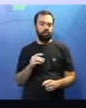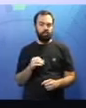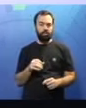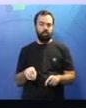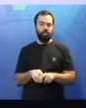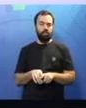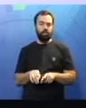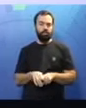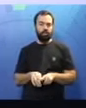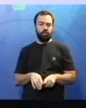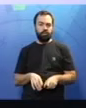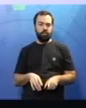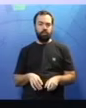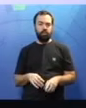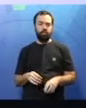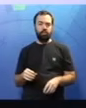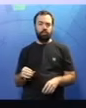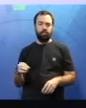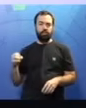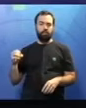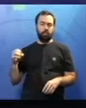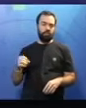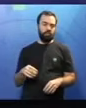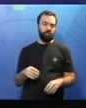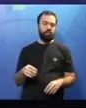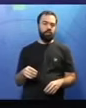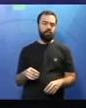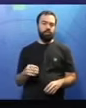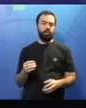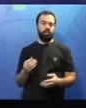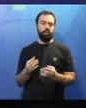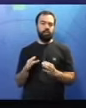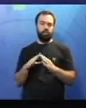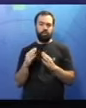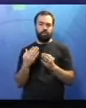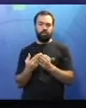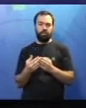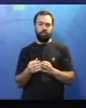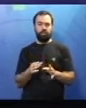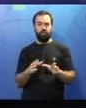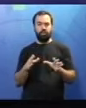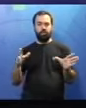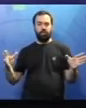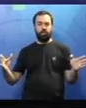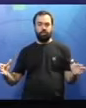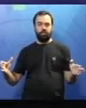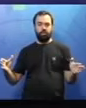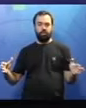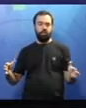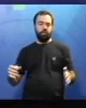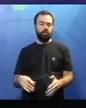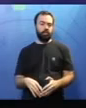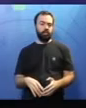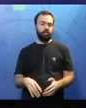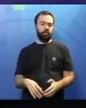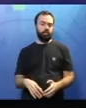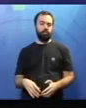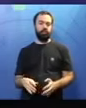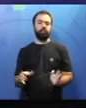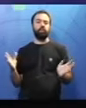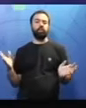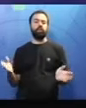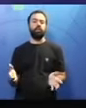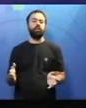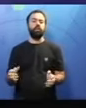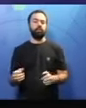a aparição do cometa Halley, por exemplo. Agora nós vamos falar um pouquinho sobre o estudo